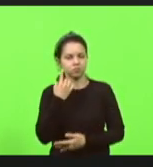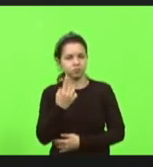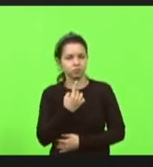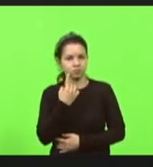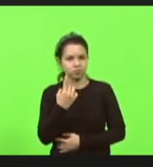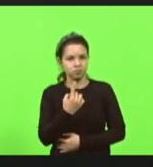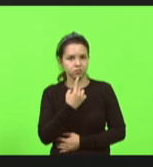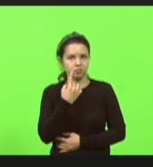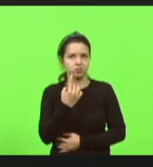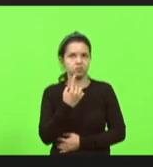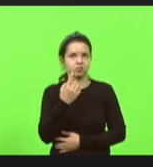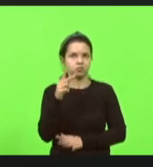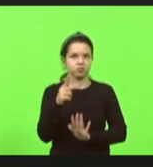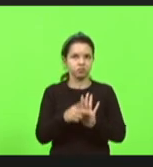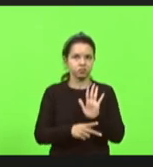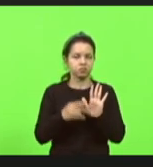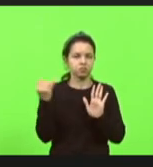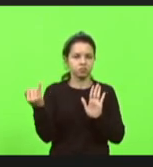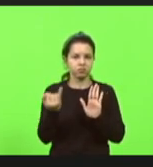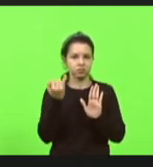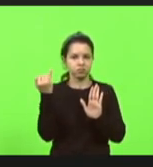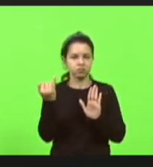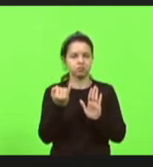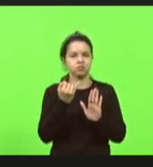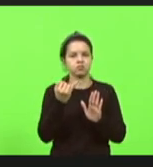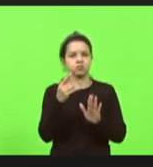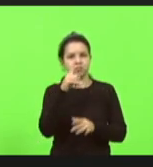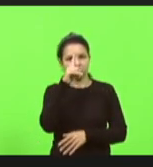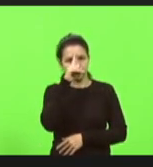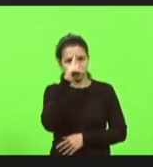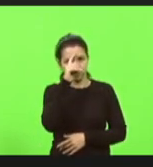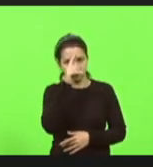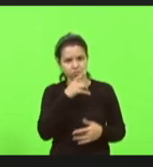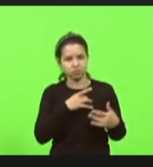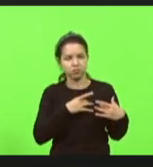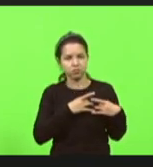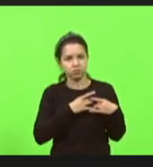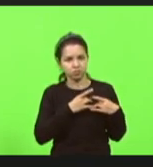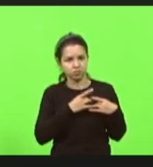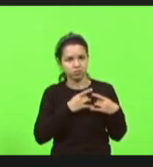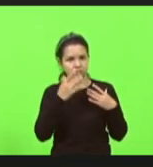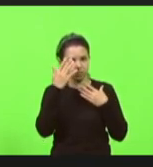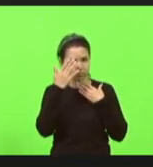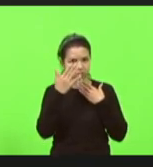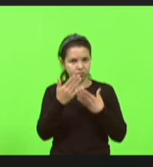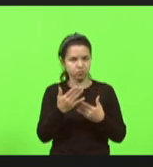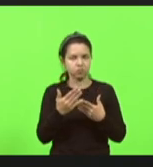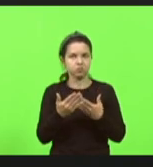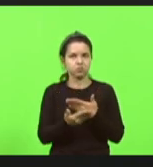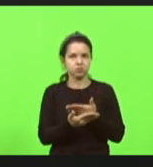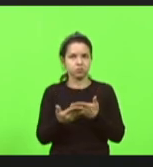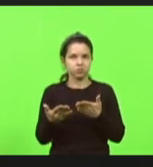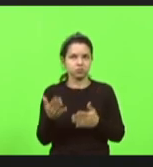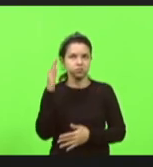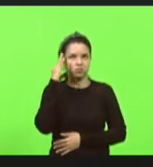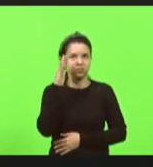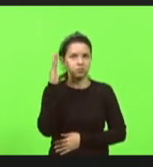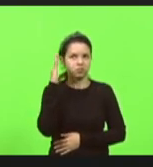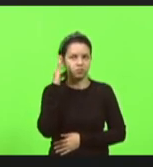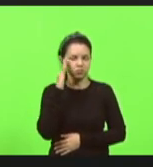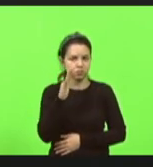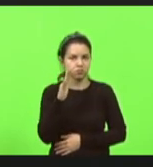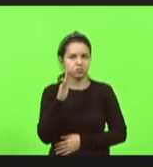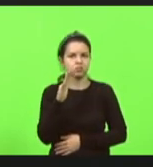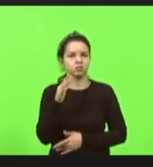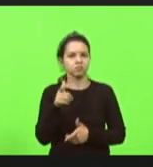filantrópicos. Muito obrigado a todos os relatores que assim entenderam da magnitude do mesmo